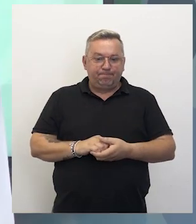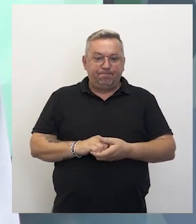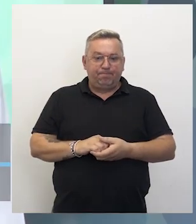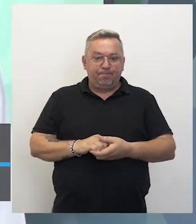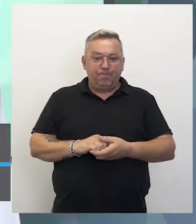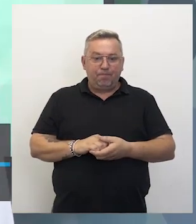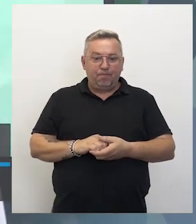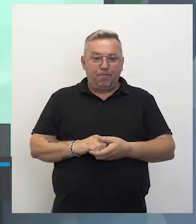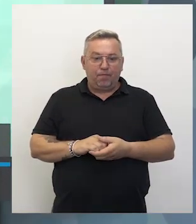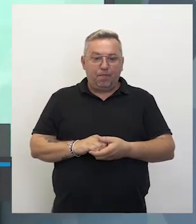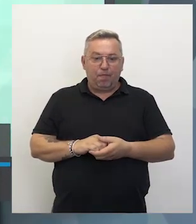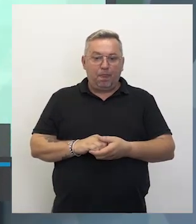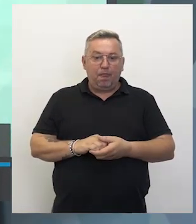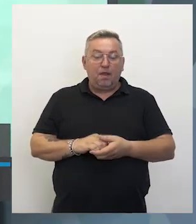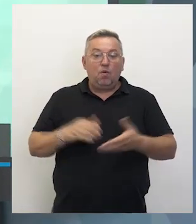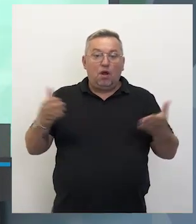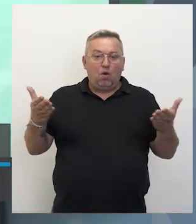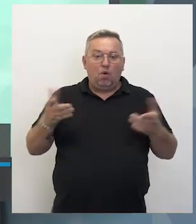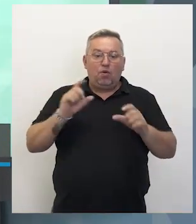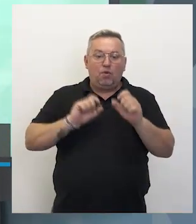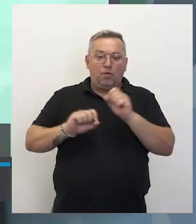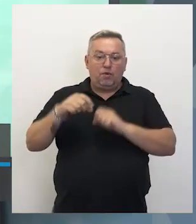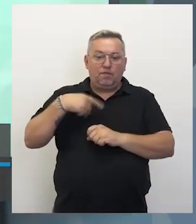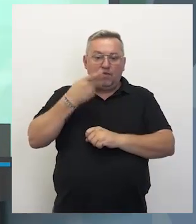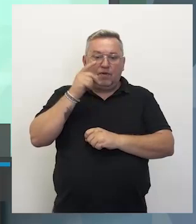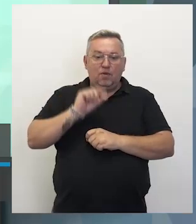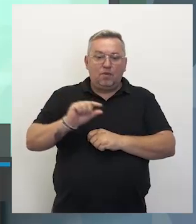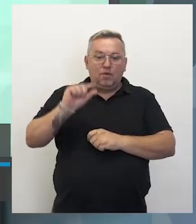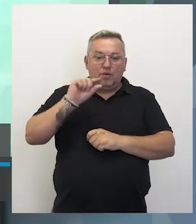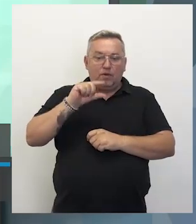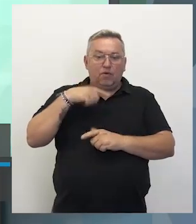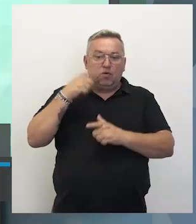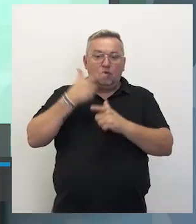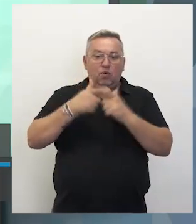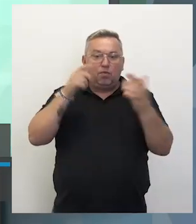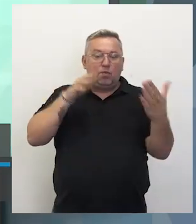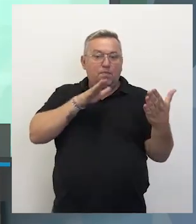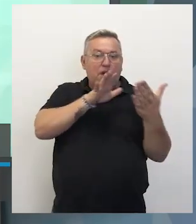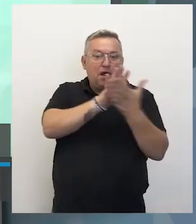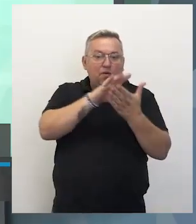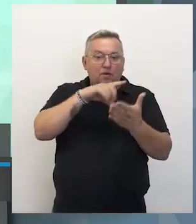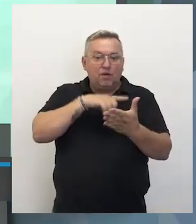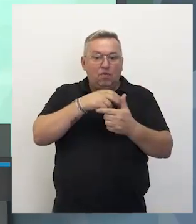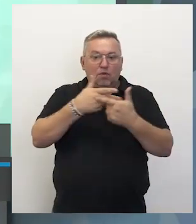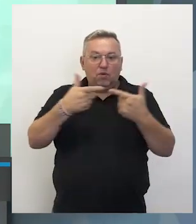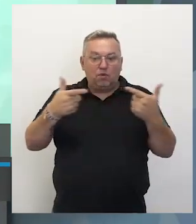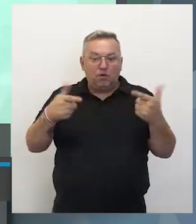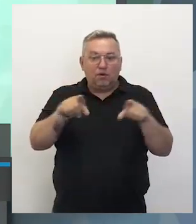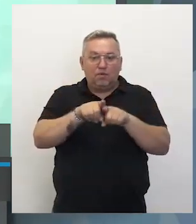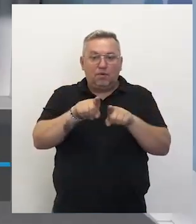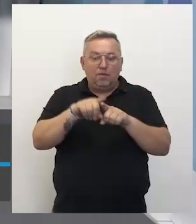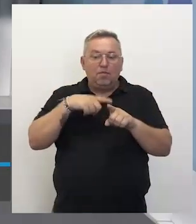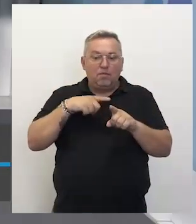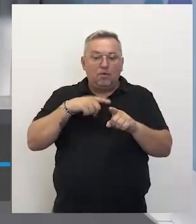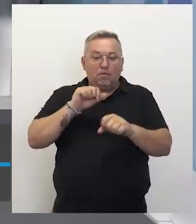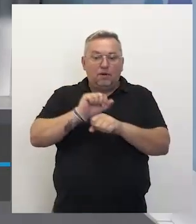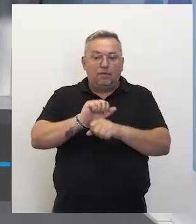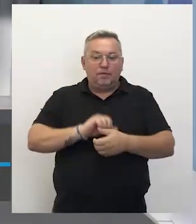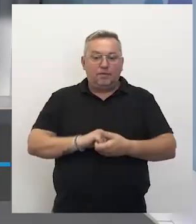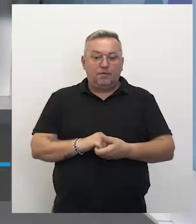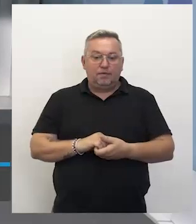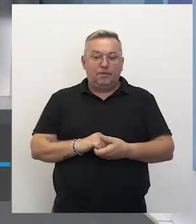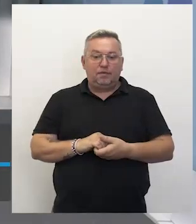Então, agora é o seguinte, o que eu quero falar um pouquinho então sobre o impacto, né? Tem alguma coisa aí, professor? Se tiver, pode me interromper. Não, tá? pode ir lá.